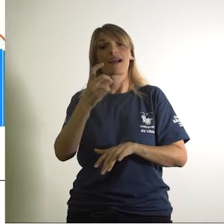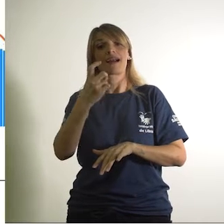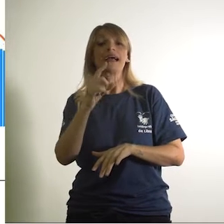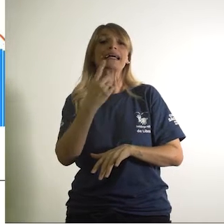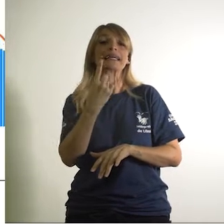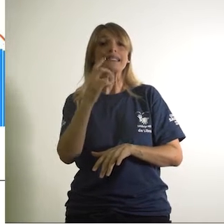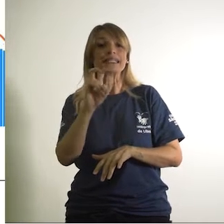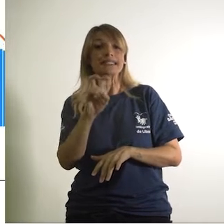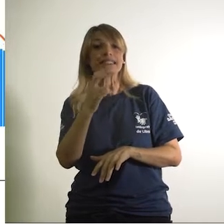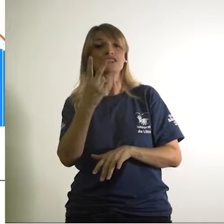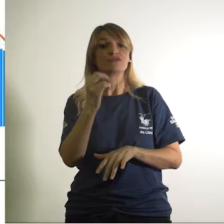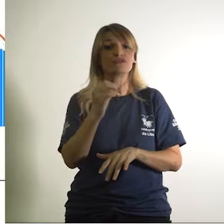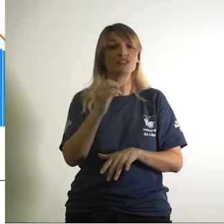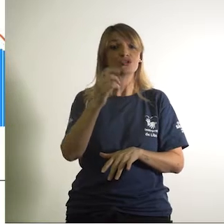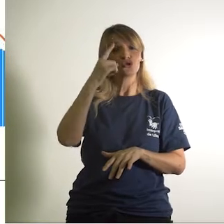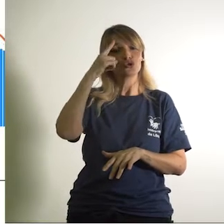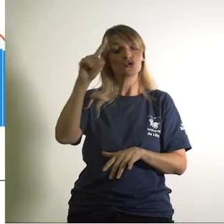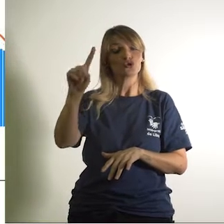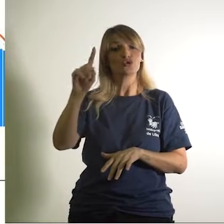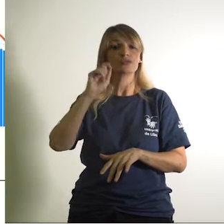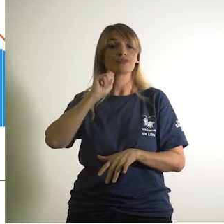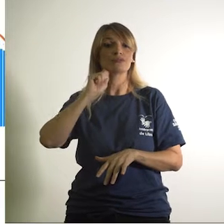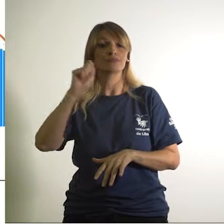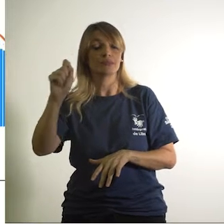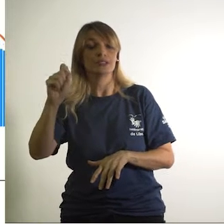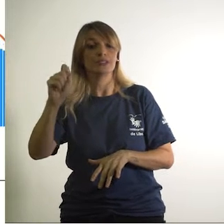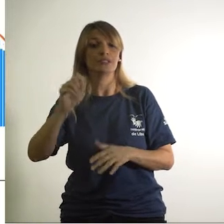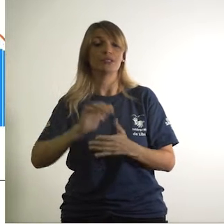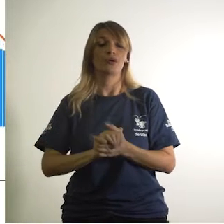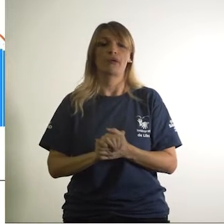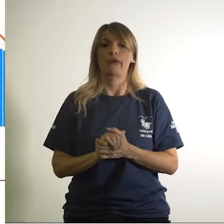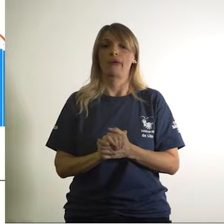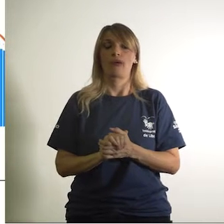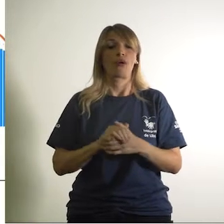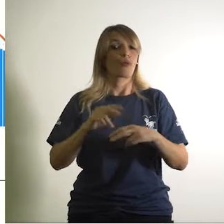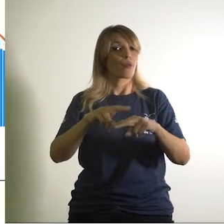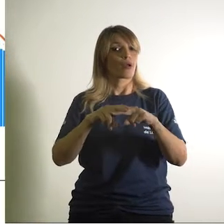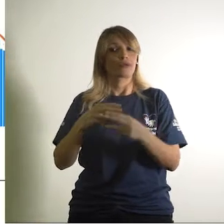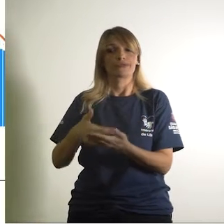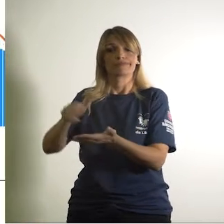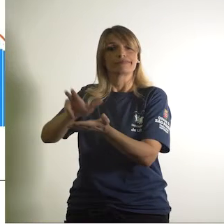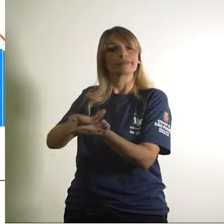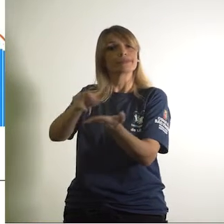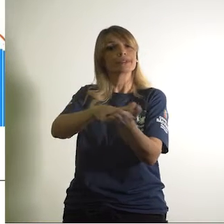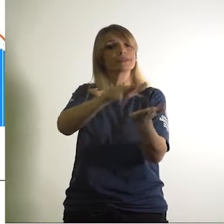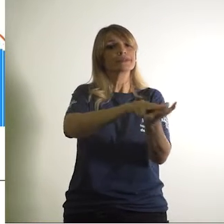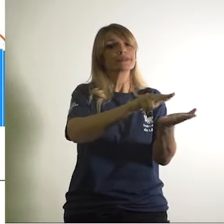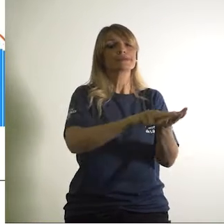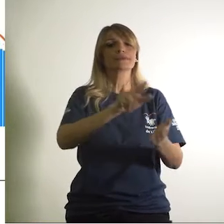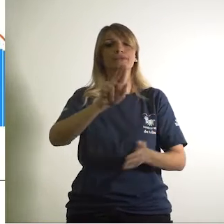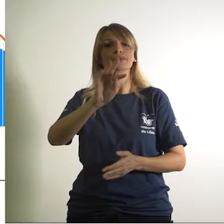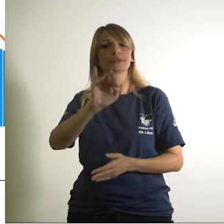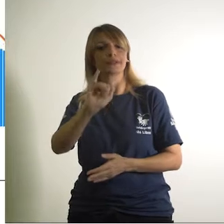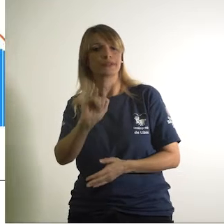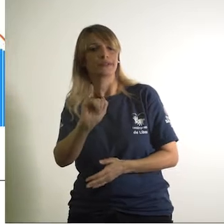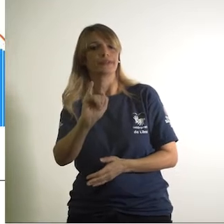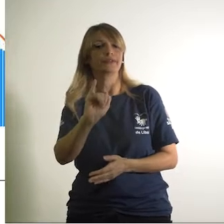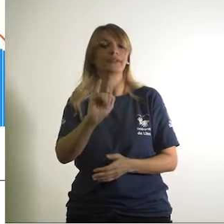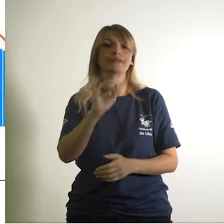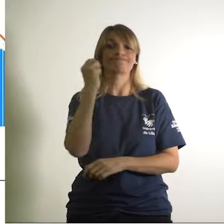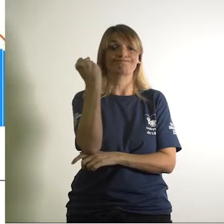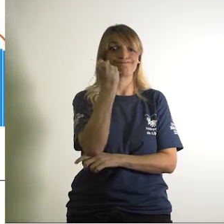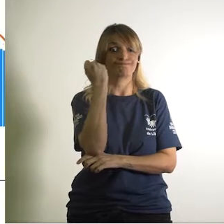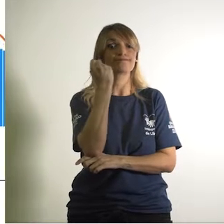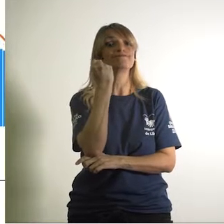abril, um cenário por conta do número de casos de internações em UTI e de casos graves,